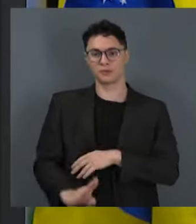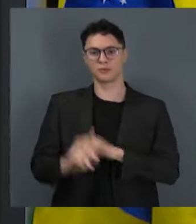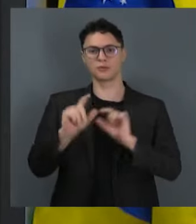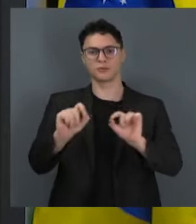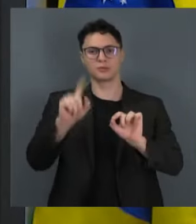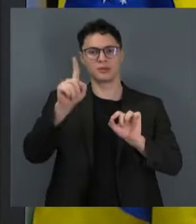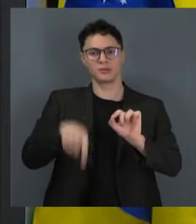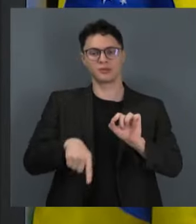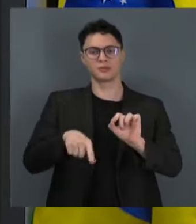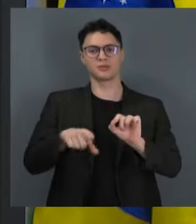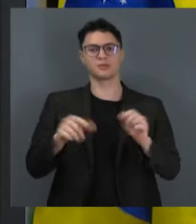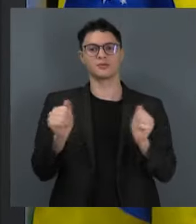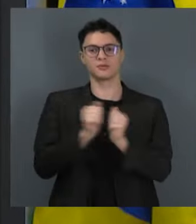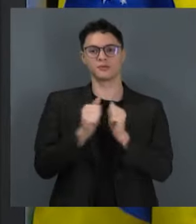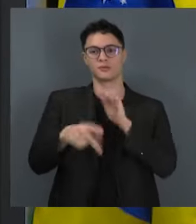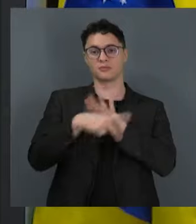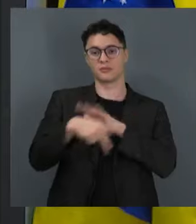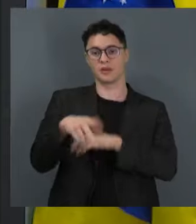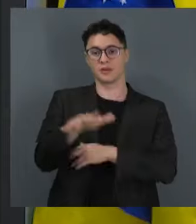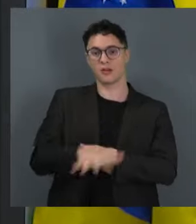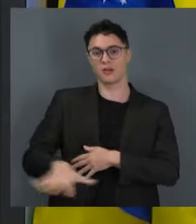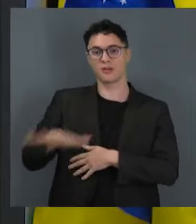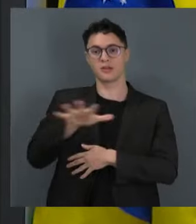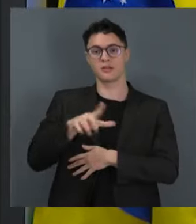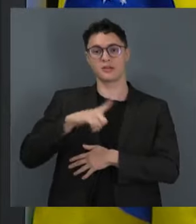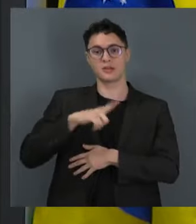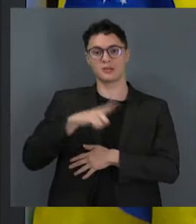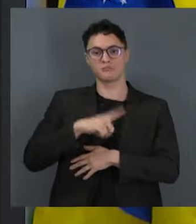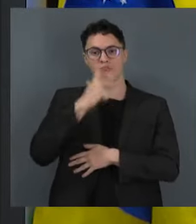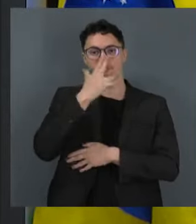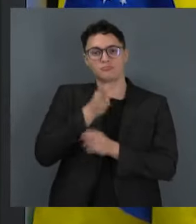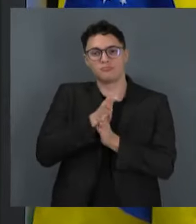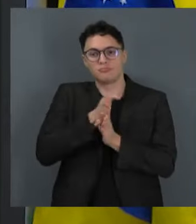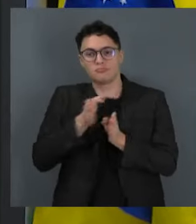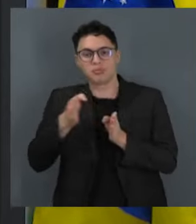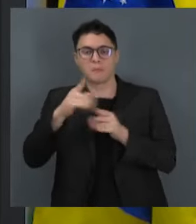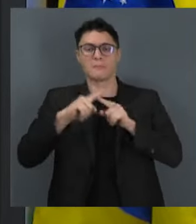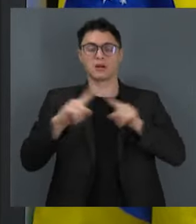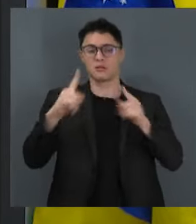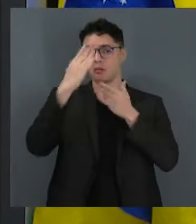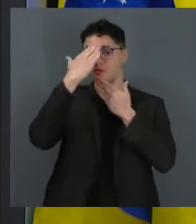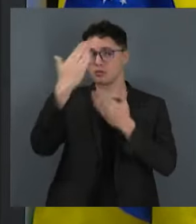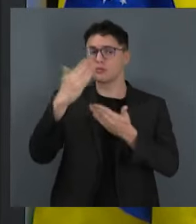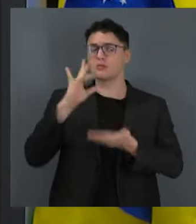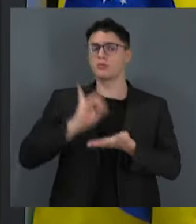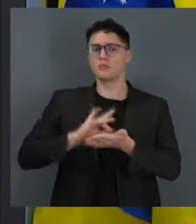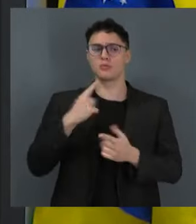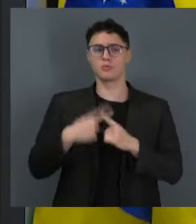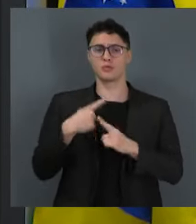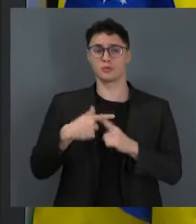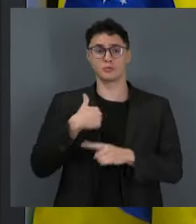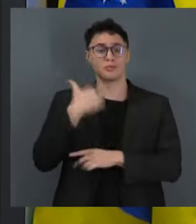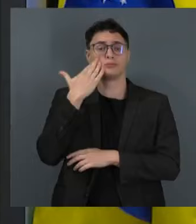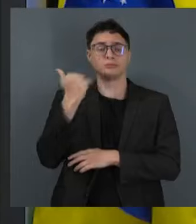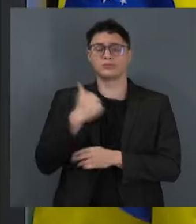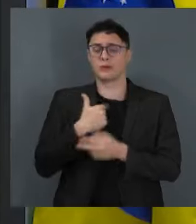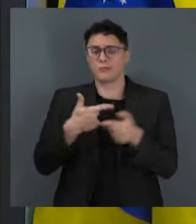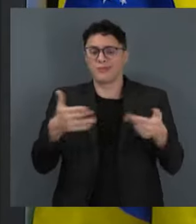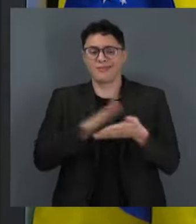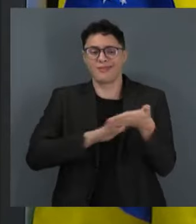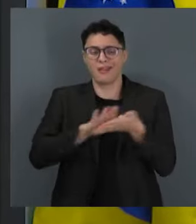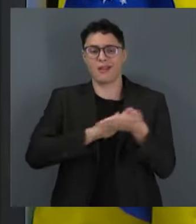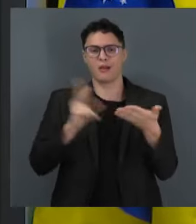uma uma parte dela desvirtuando mas agradeço porque eu sei que nada acontece por